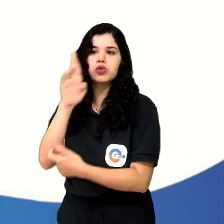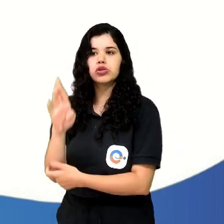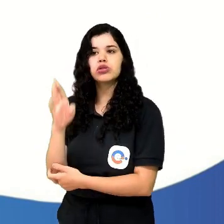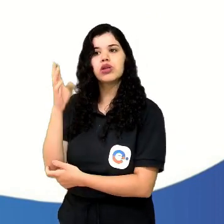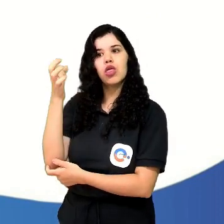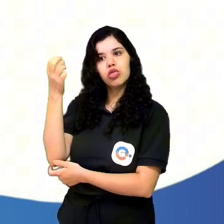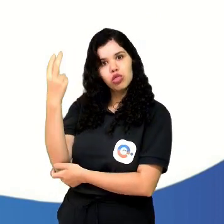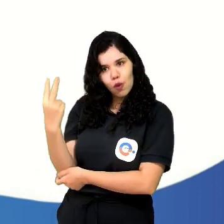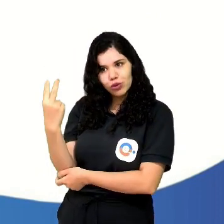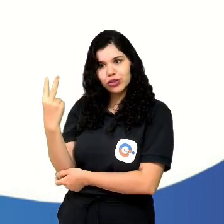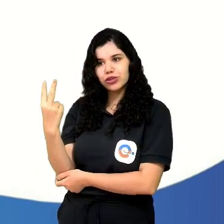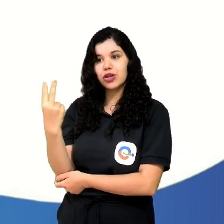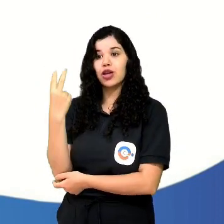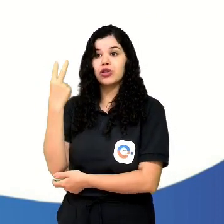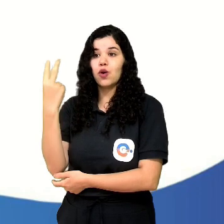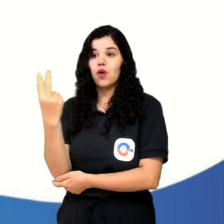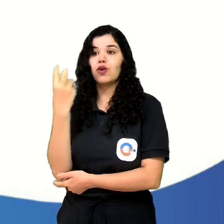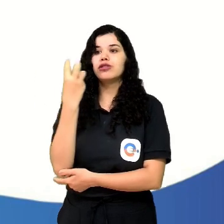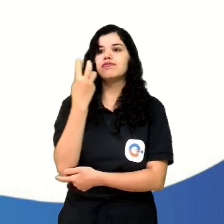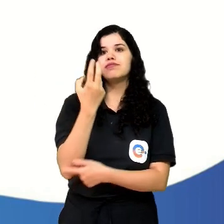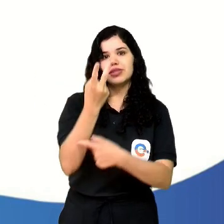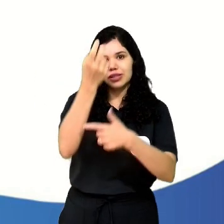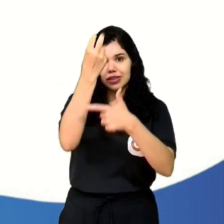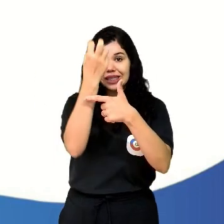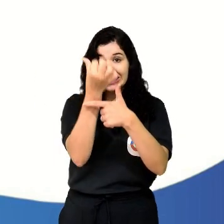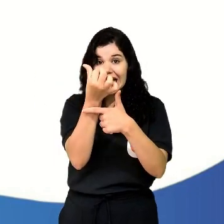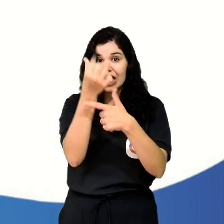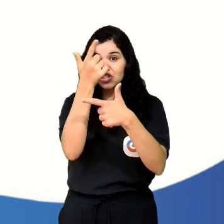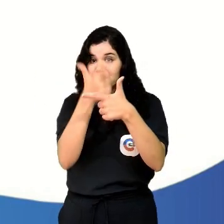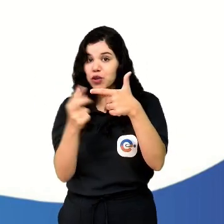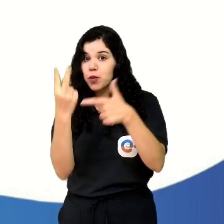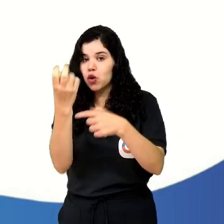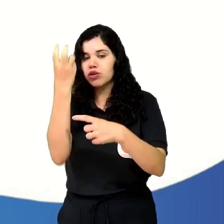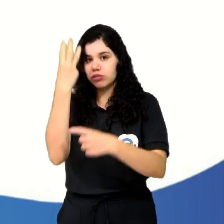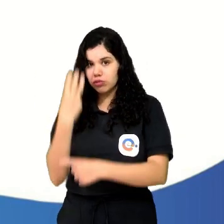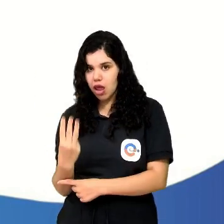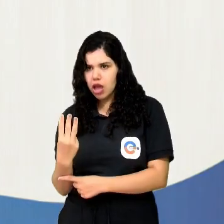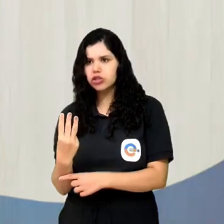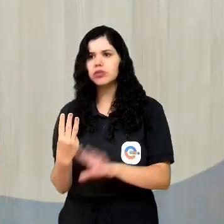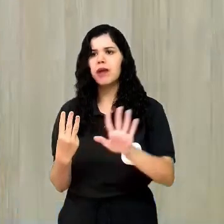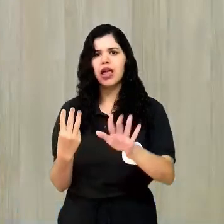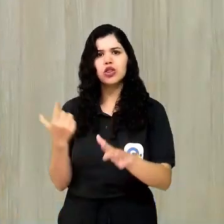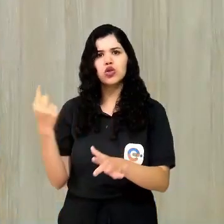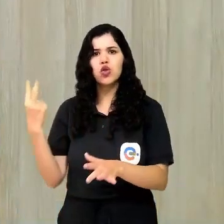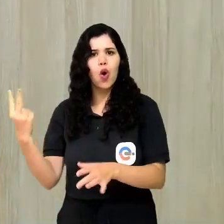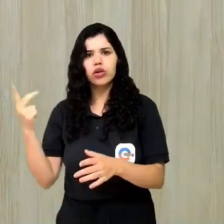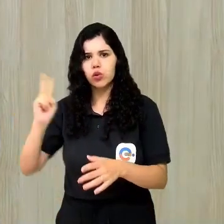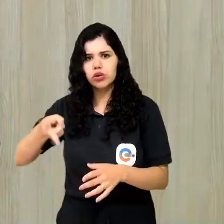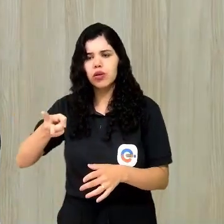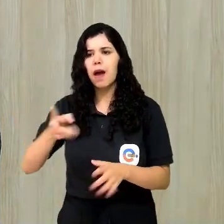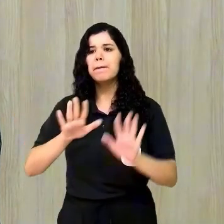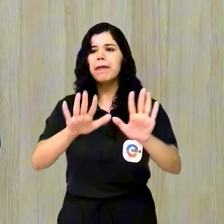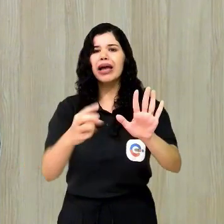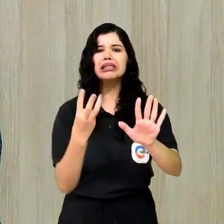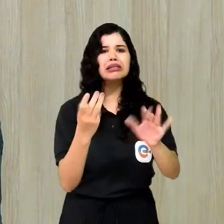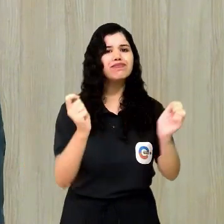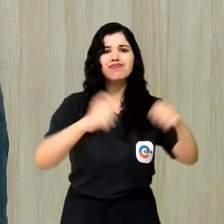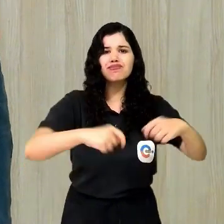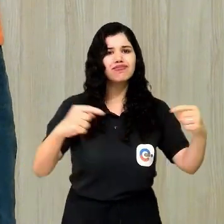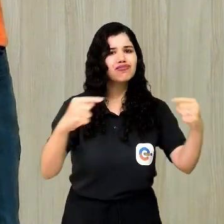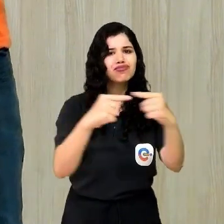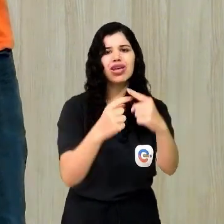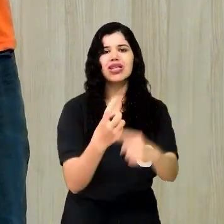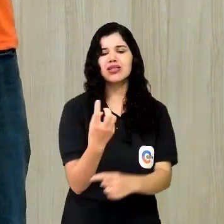dividido por 2, 3. Vou novamente dividir por 2. Mas, professor, o 3 eu não posso dividir por 2.